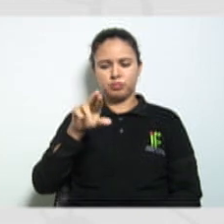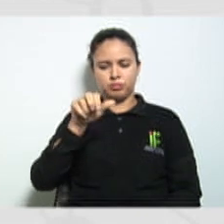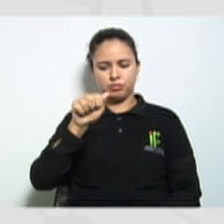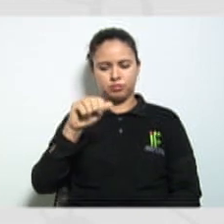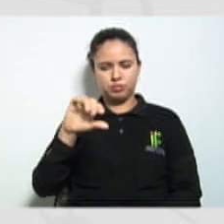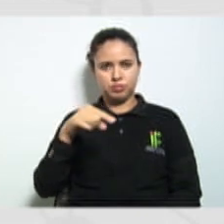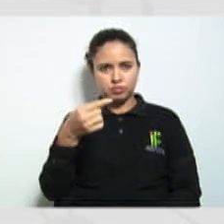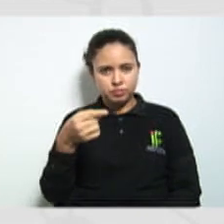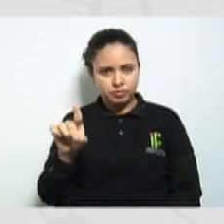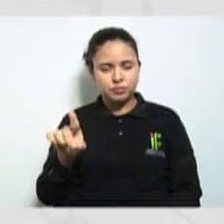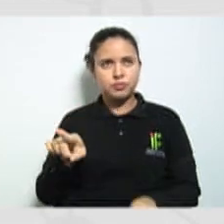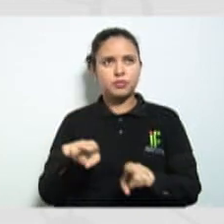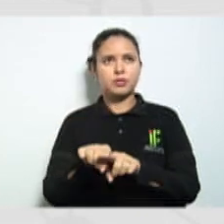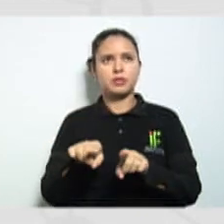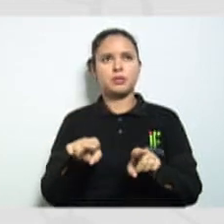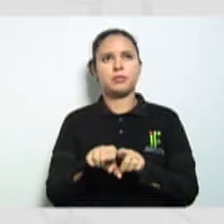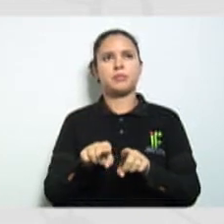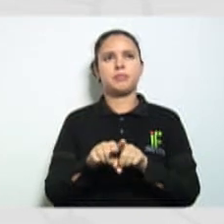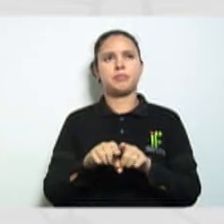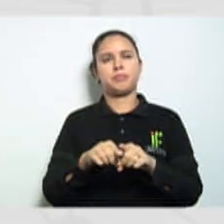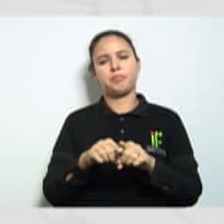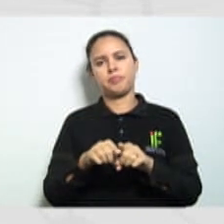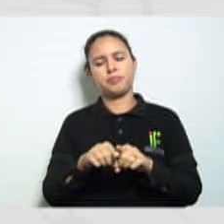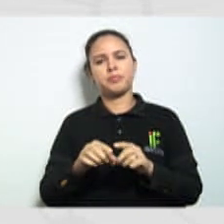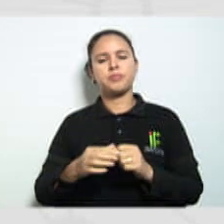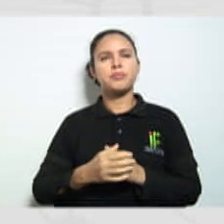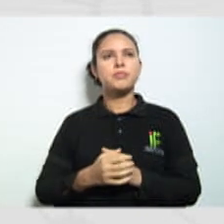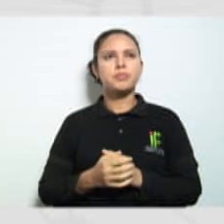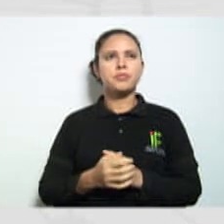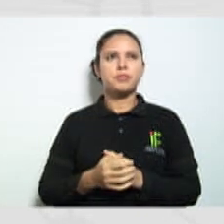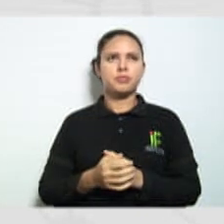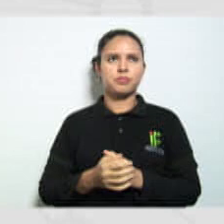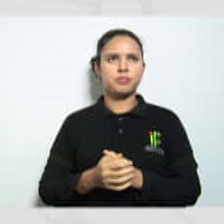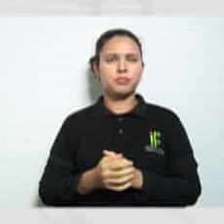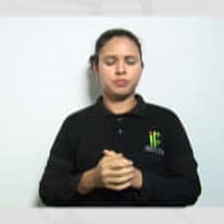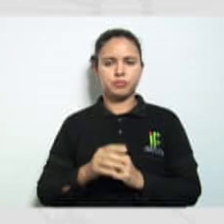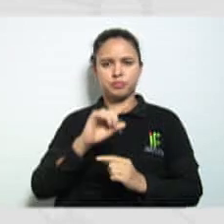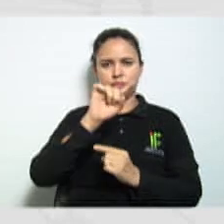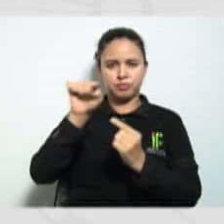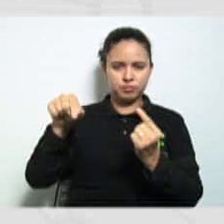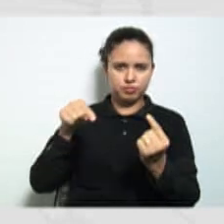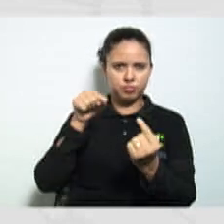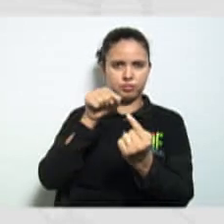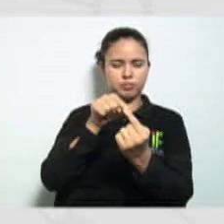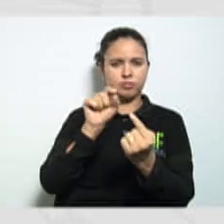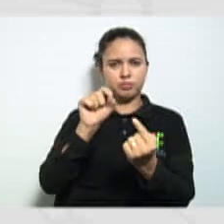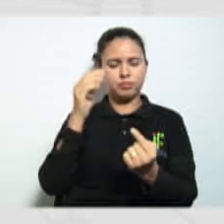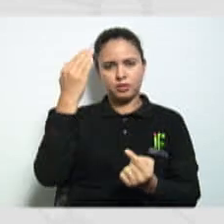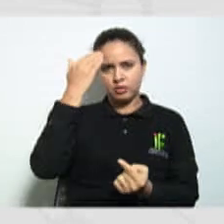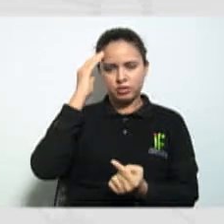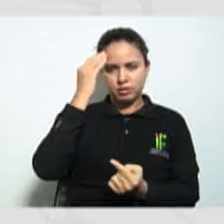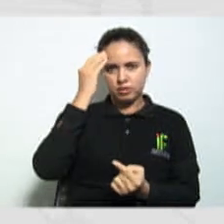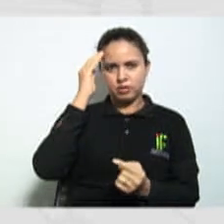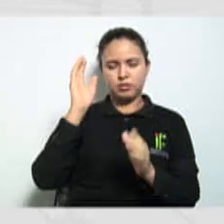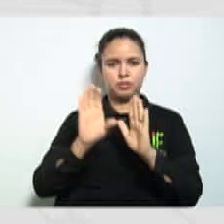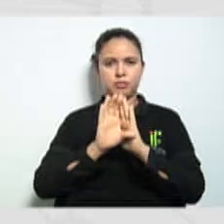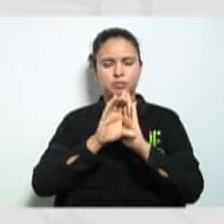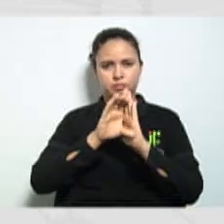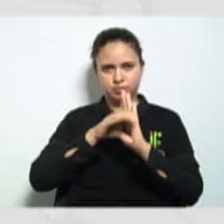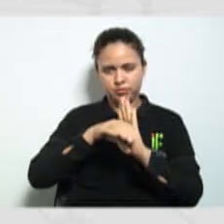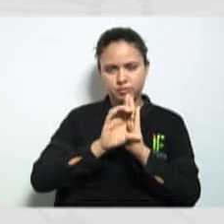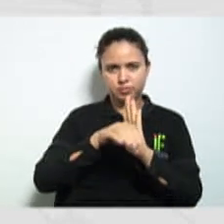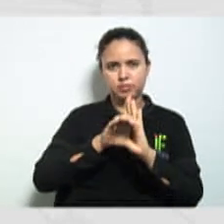das cooperativas. Continuando aqui no slide, os objetivos entender o conceito de